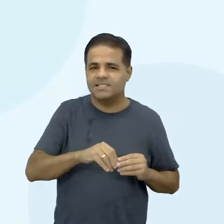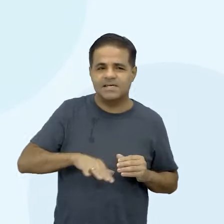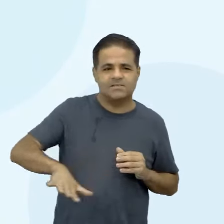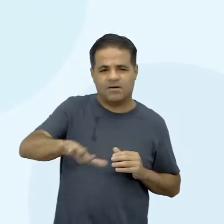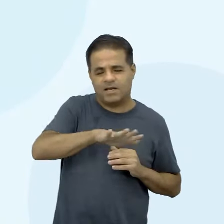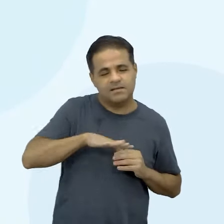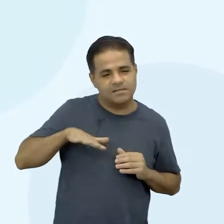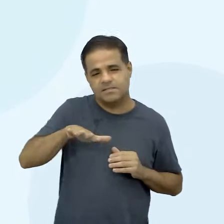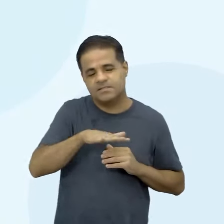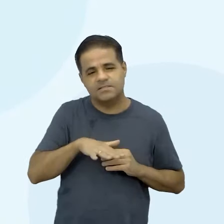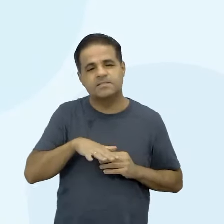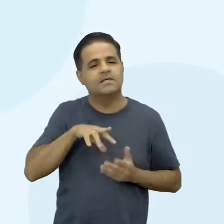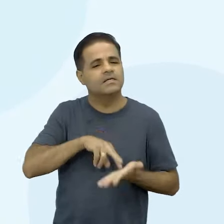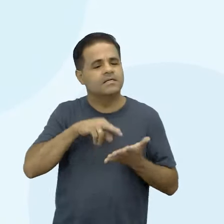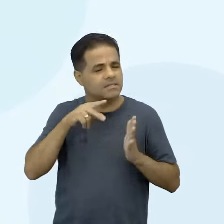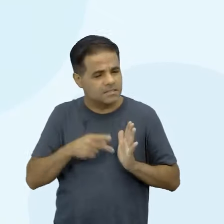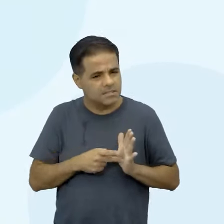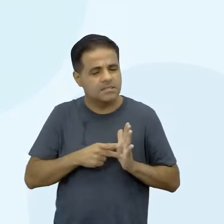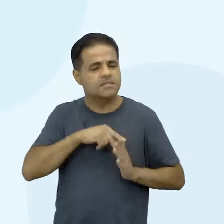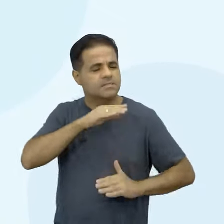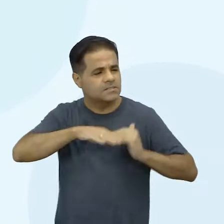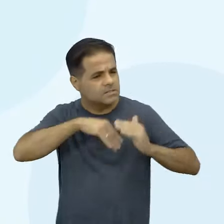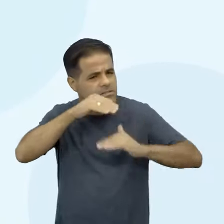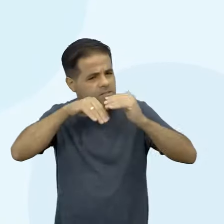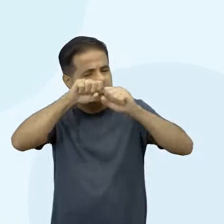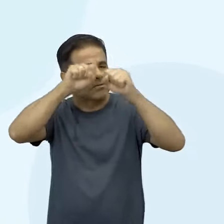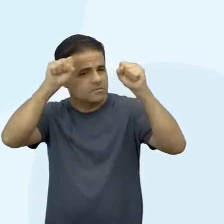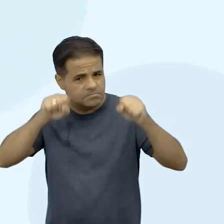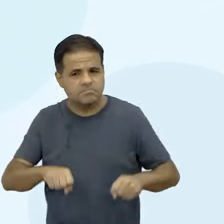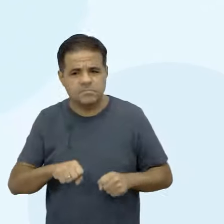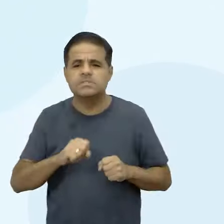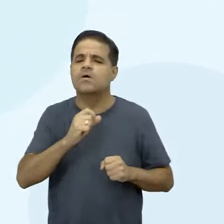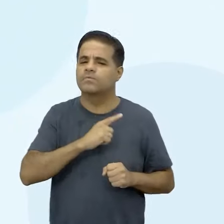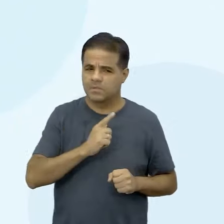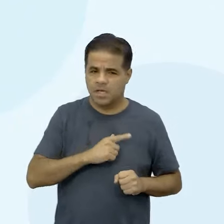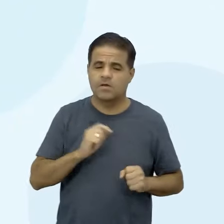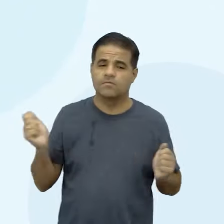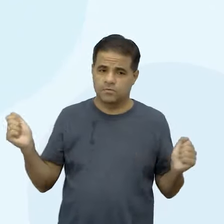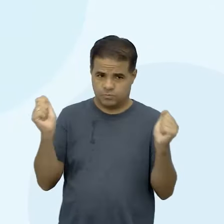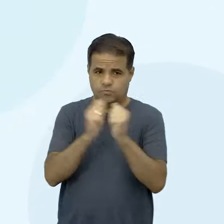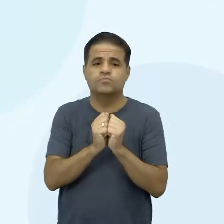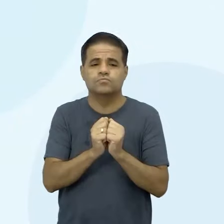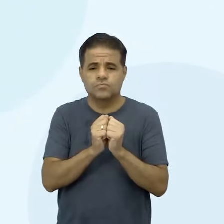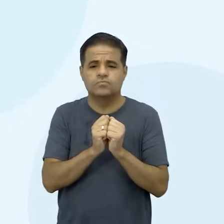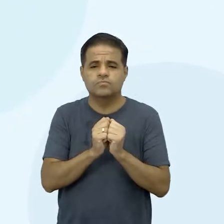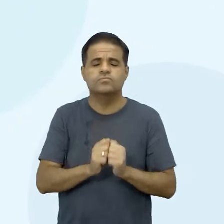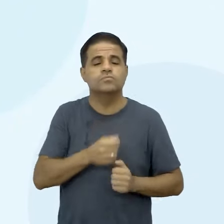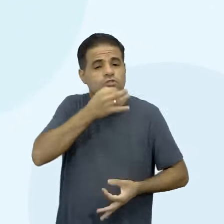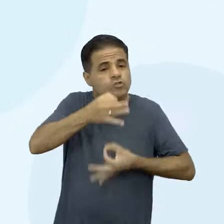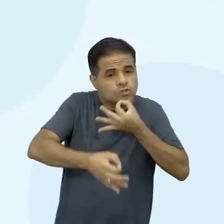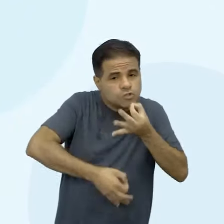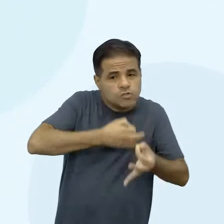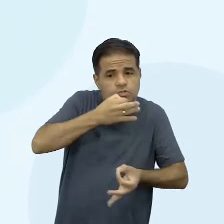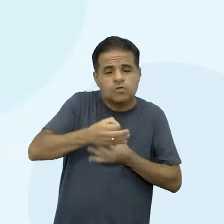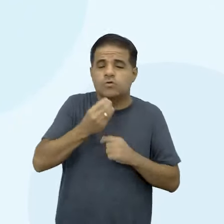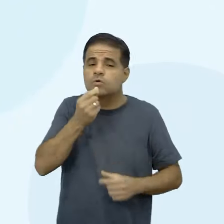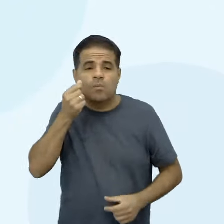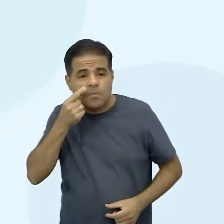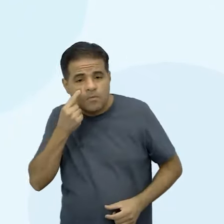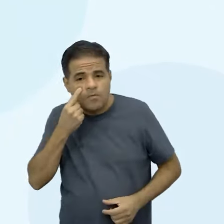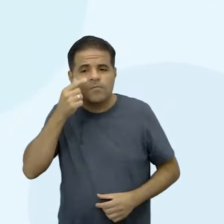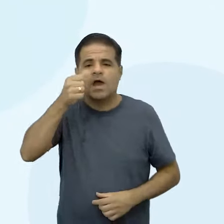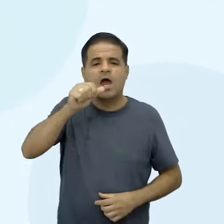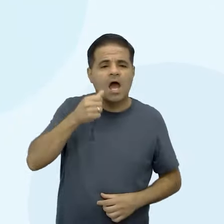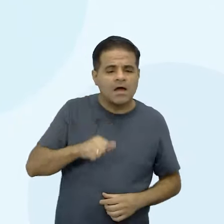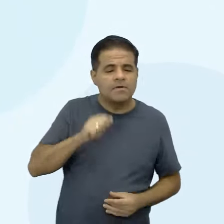além, né, de começo, meio e fim, introdução, desenvolvimento e sistematização, ela vem junto aí sugestões de como avaliar, né,